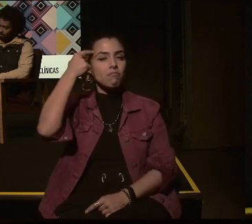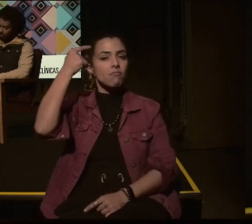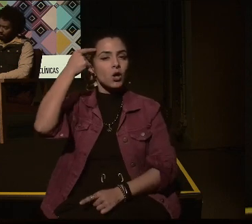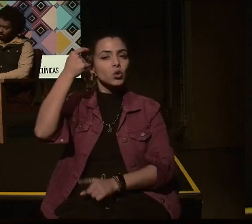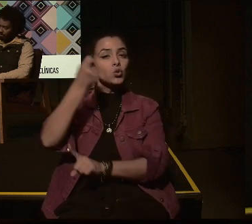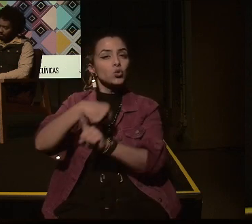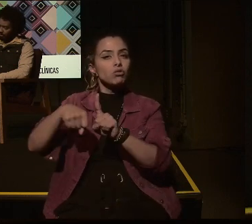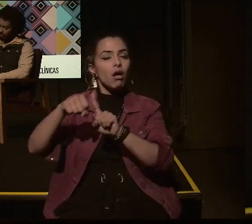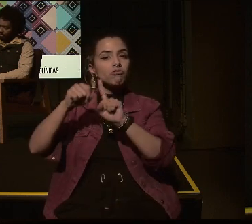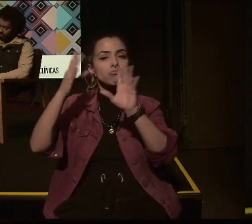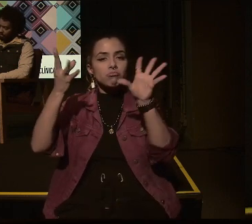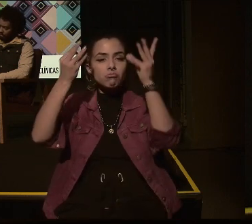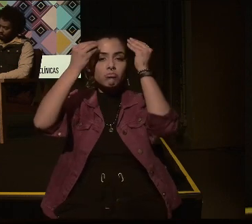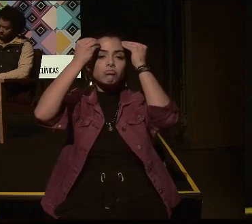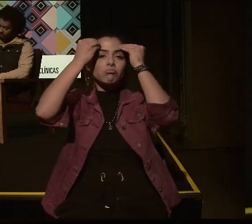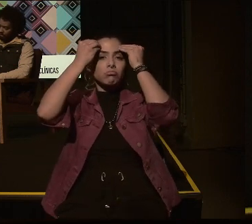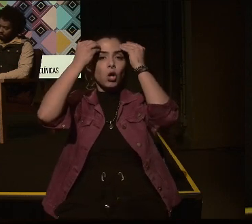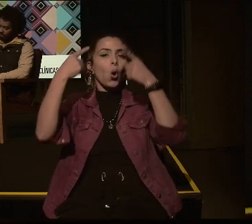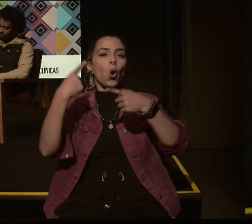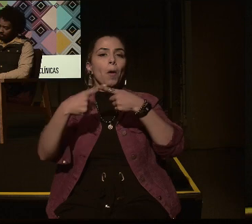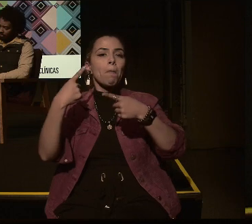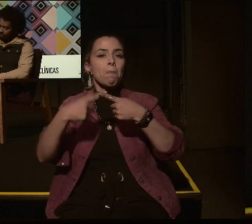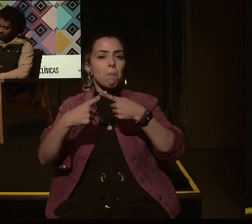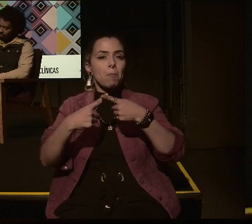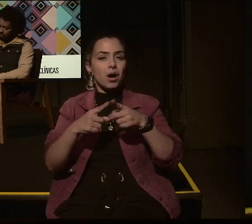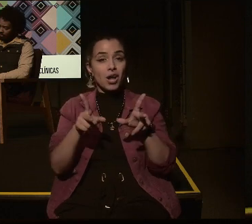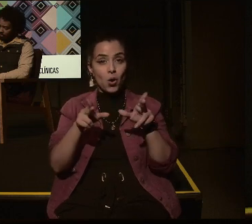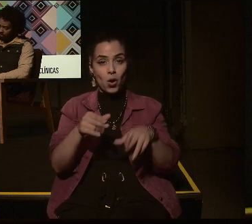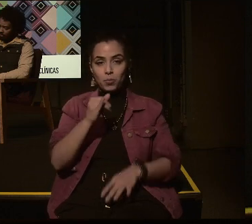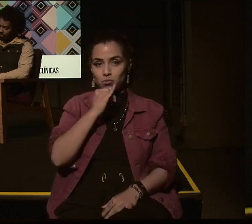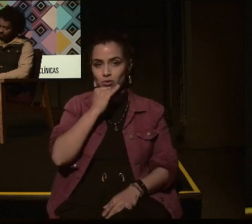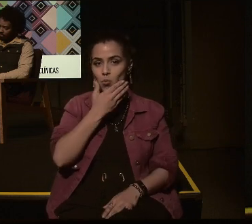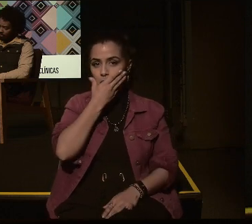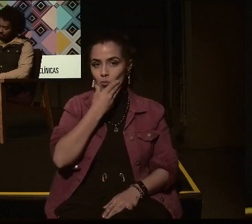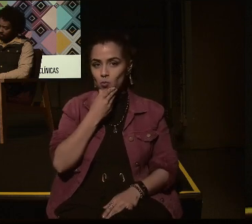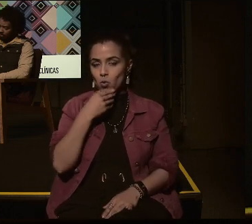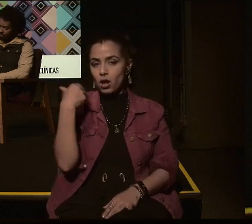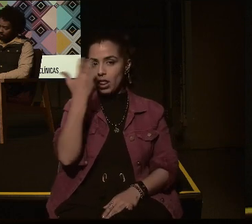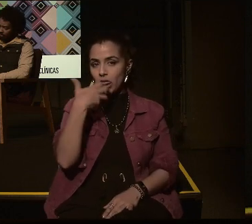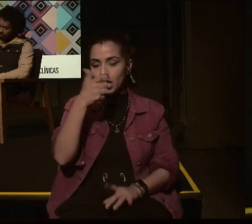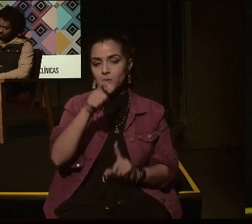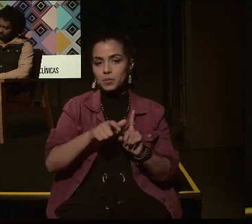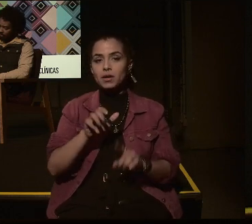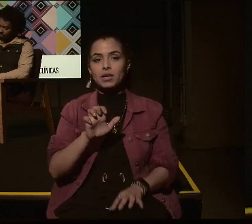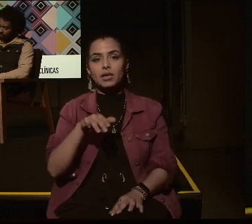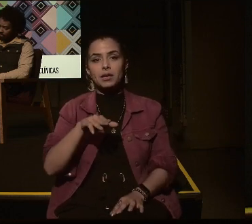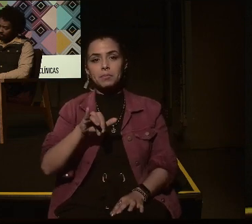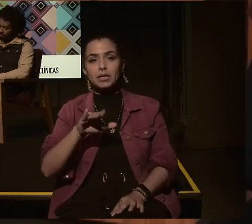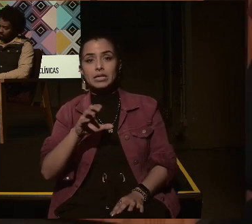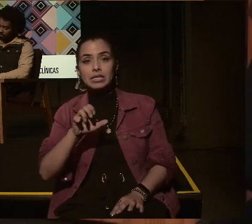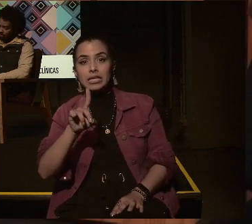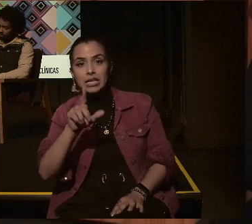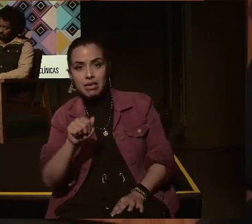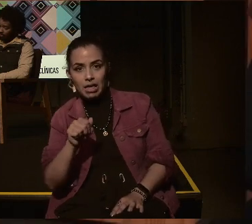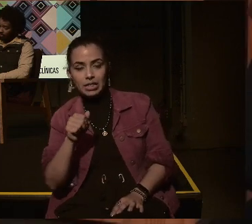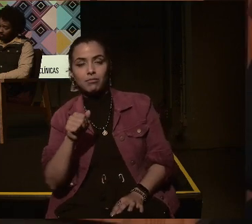aquele que não necessariamente, como diz o Emicida, tem a pele alvo, mas tem a pele alva.